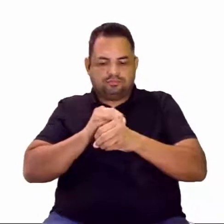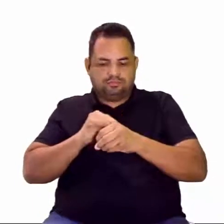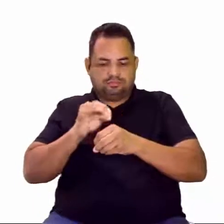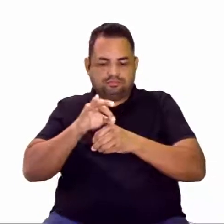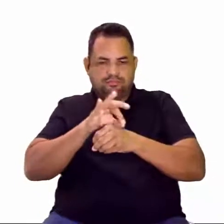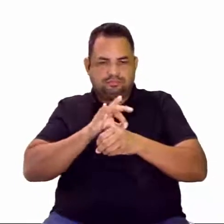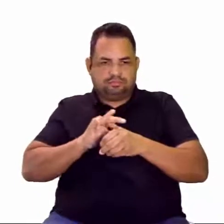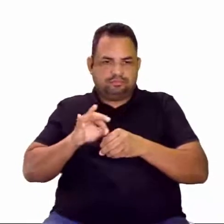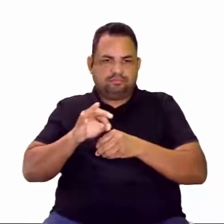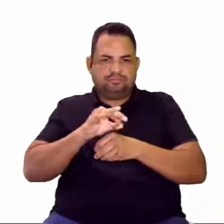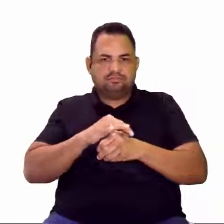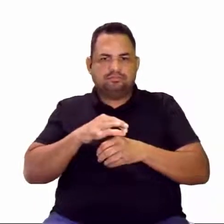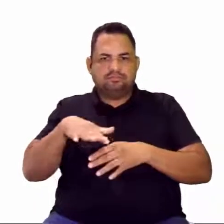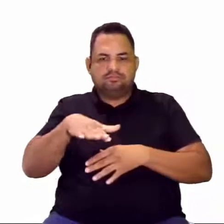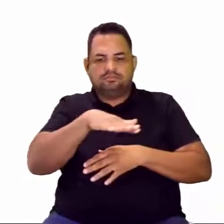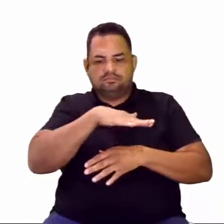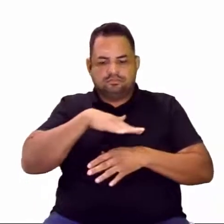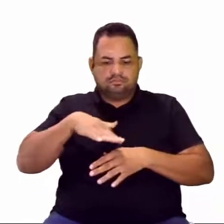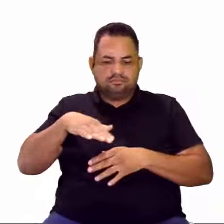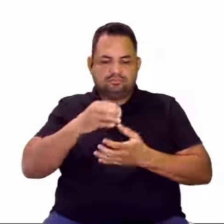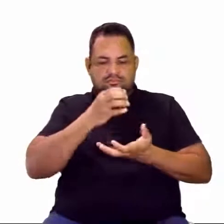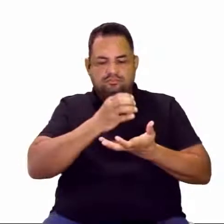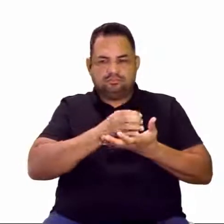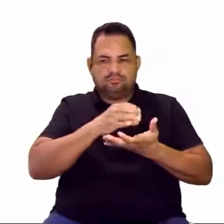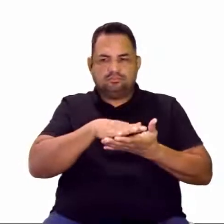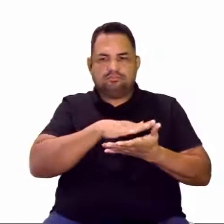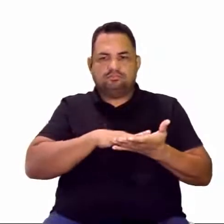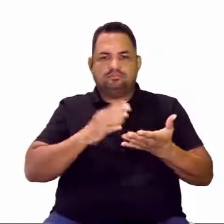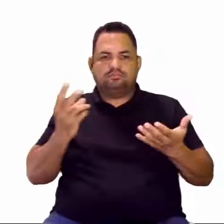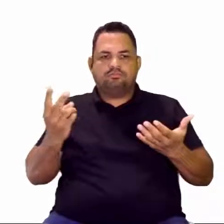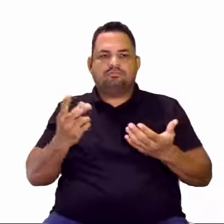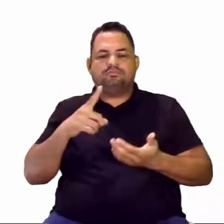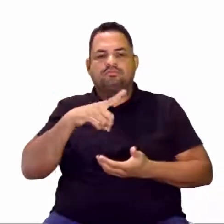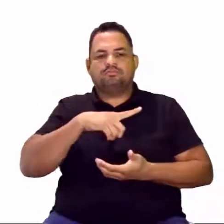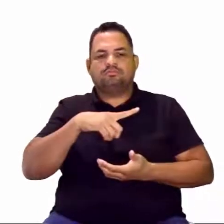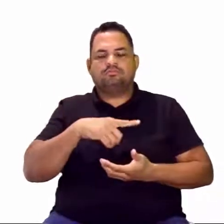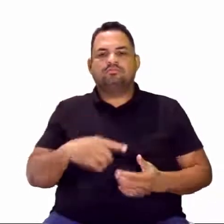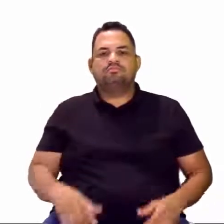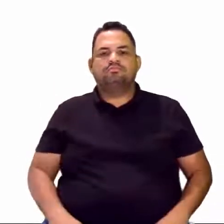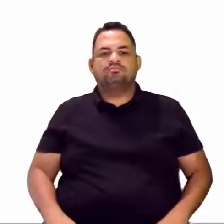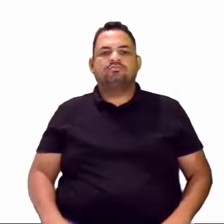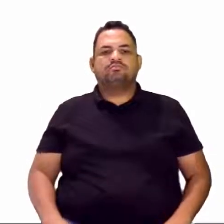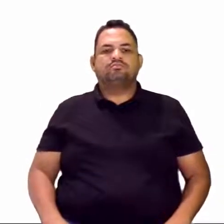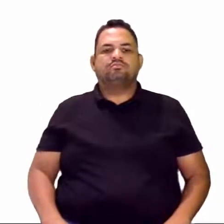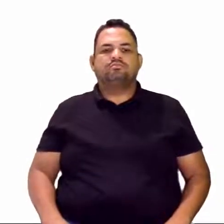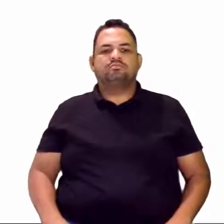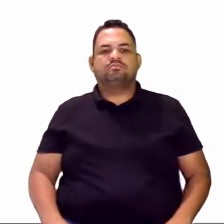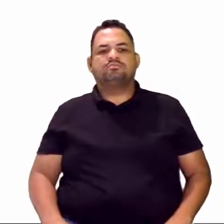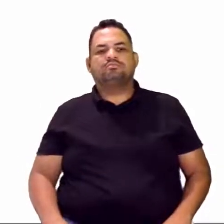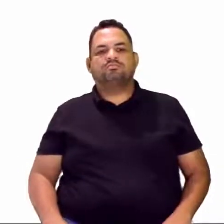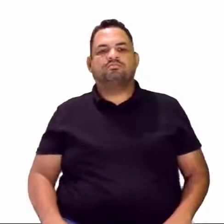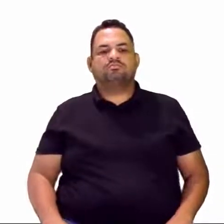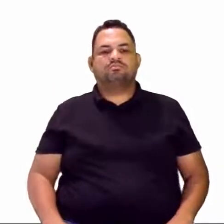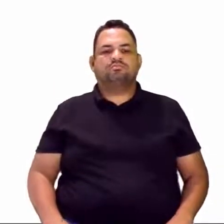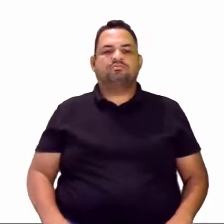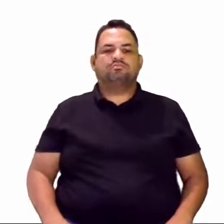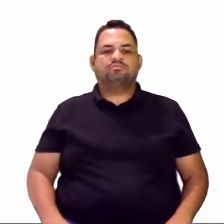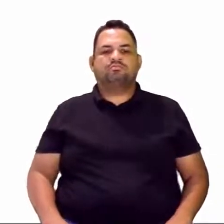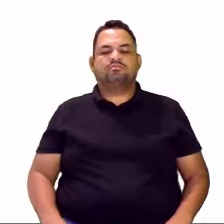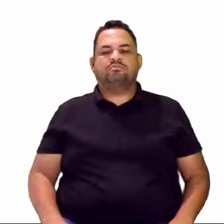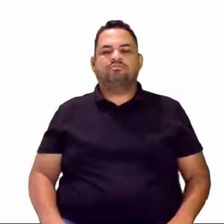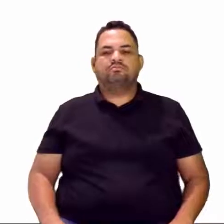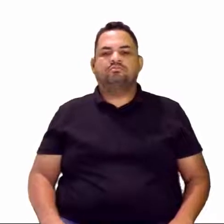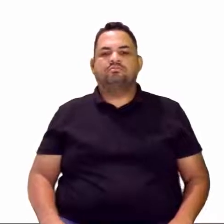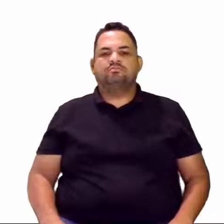por suas partículas sobre a área do recipiente que eu contei. Ou seja, pressão é igual